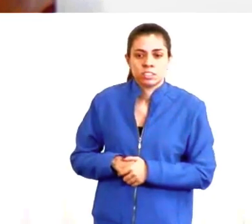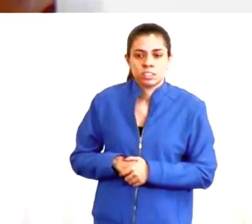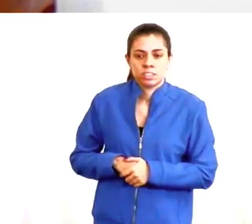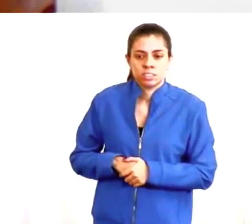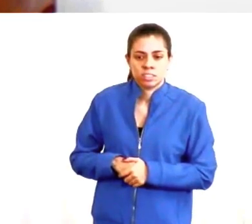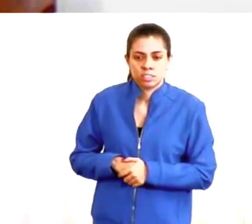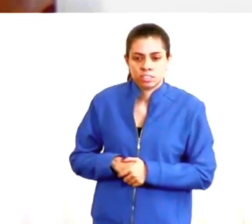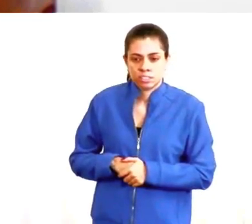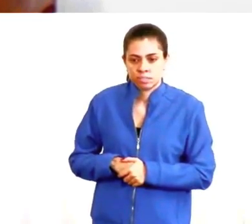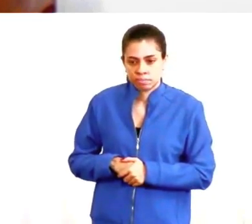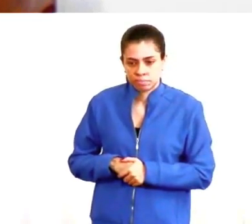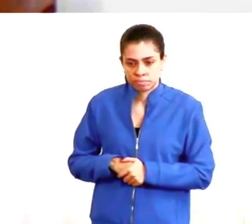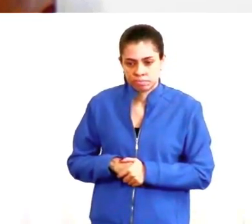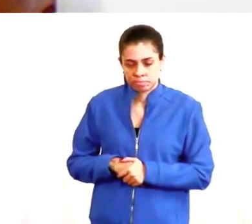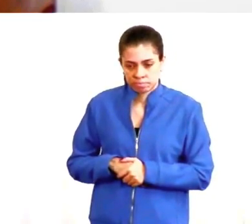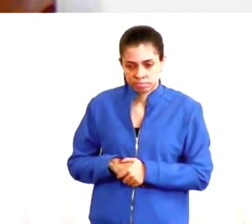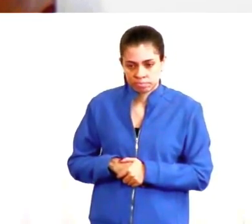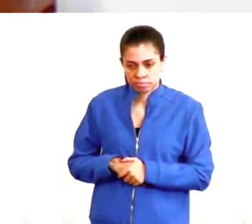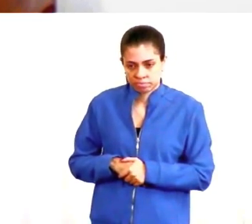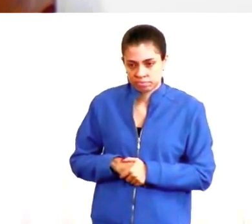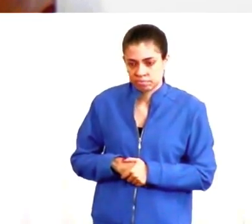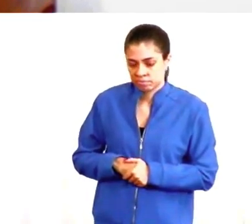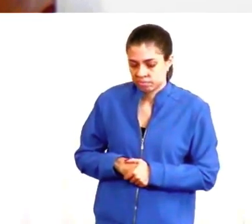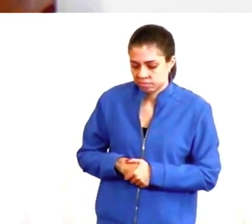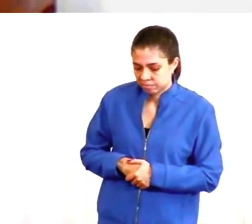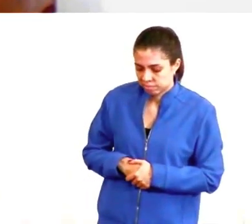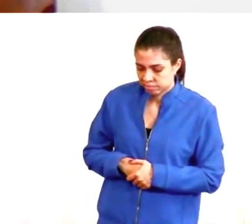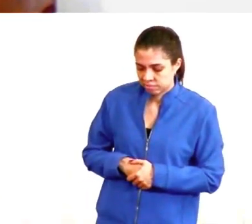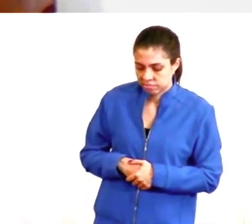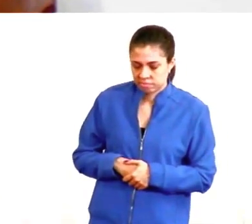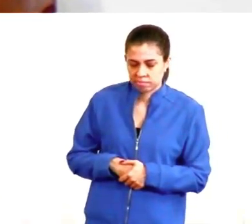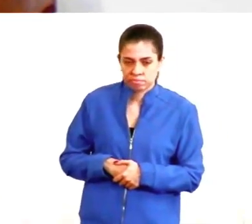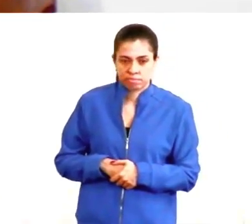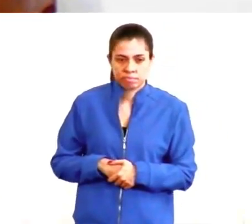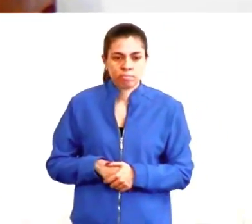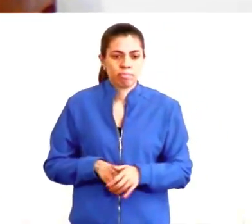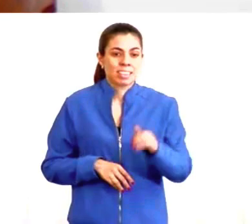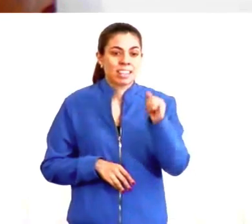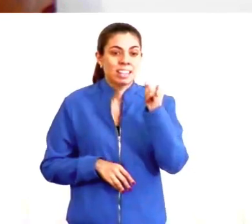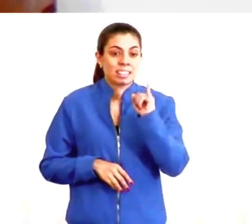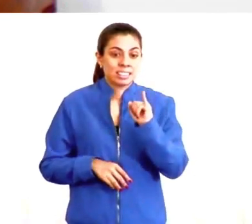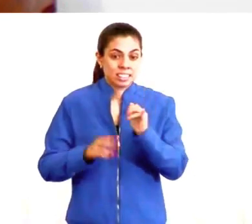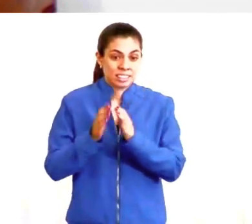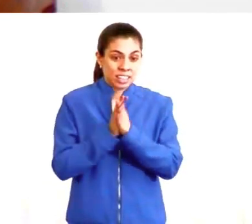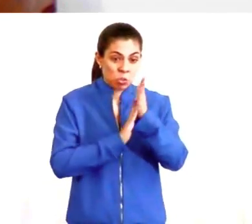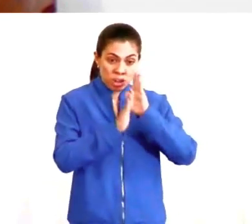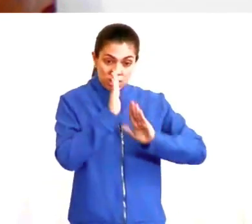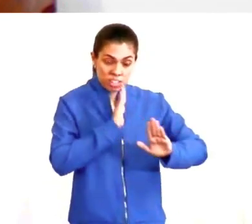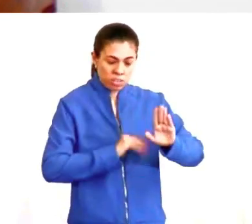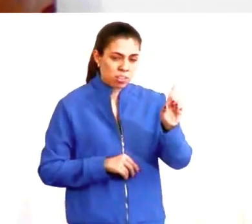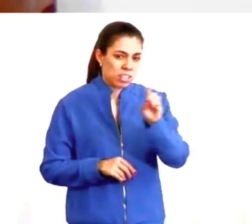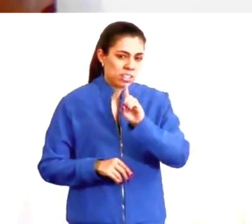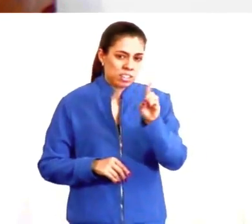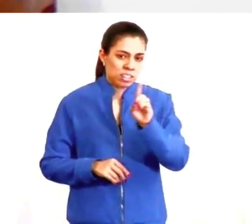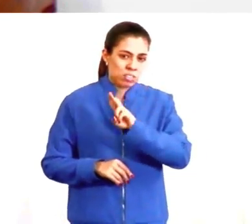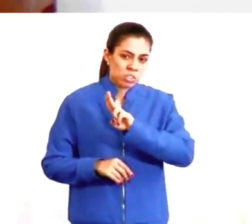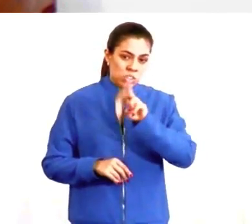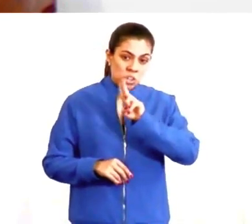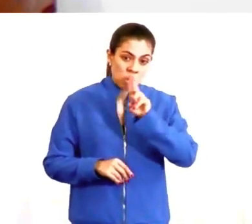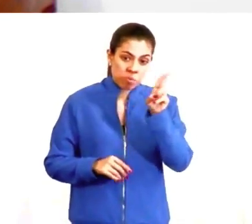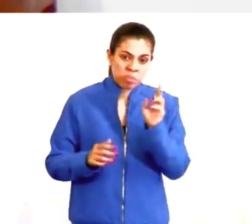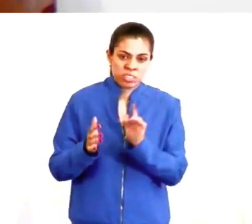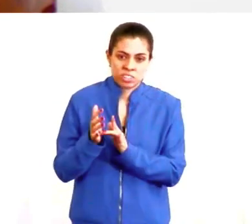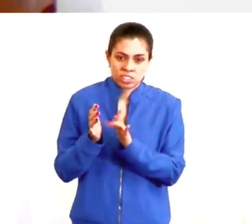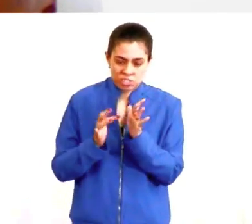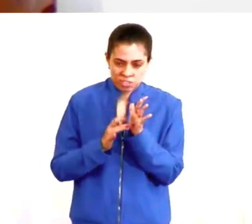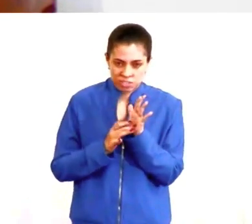clareza na adoração. Se a adoração não for legítima e em nome de Jesus, provavelmente, se a nossa